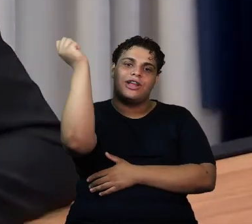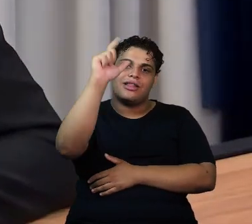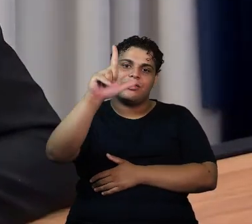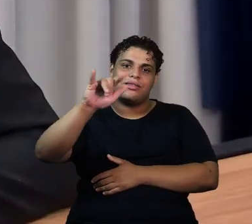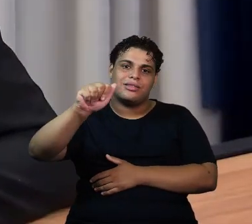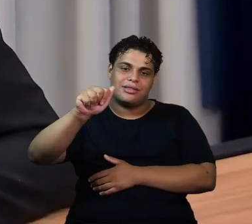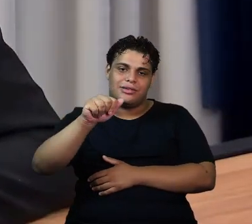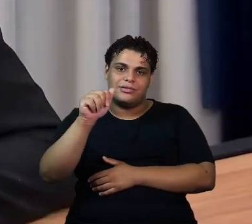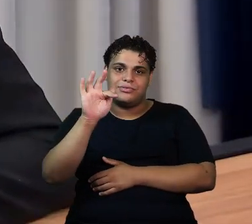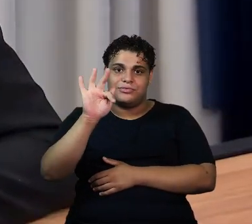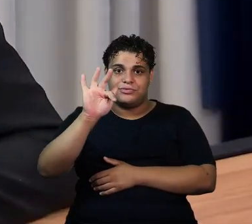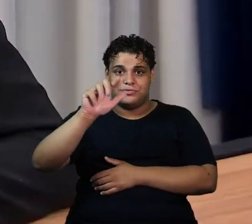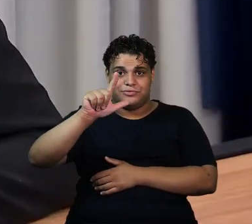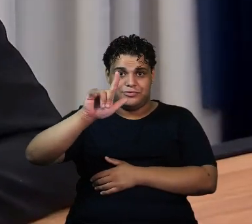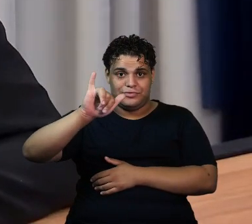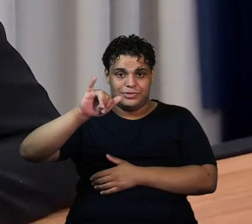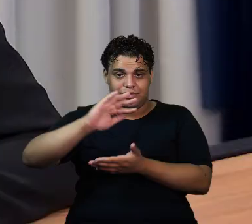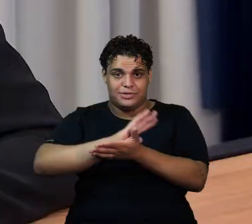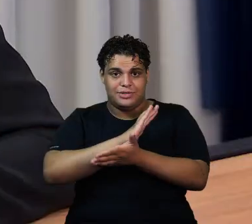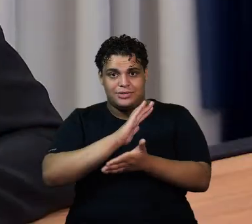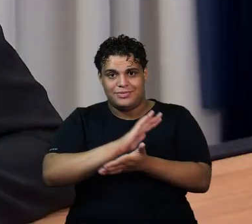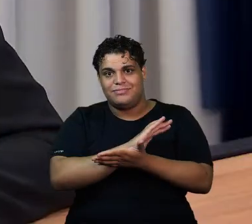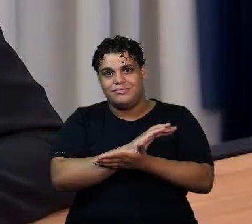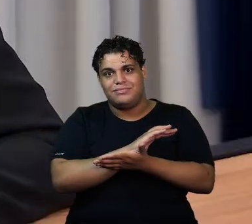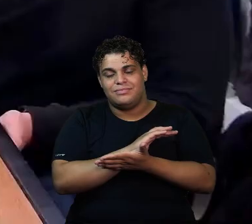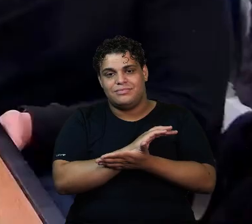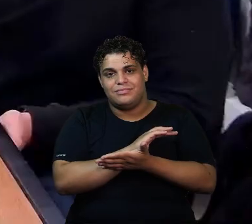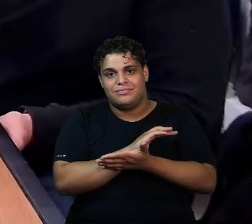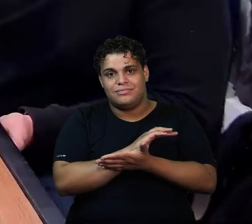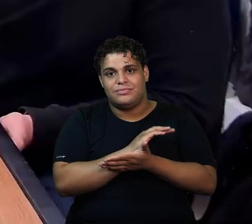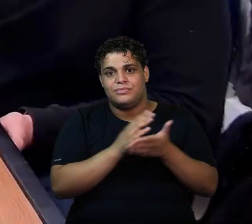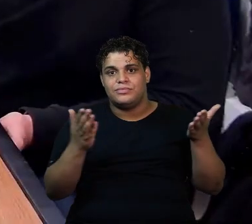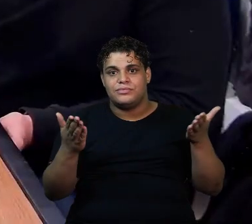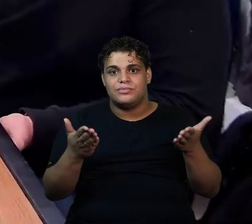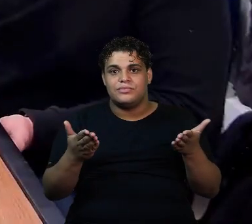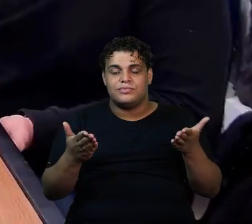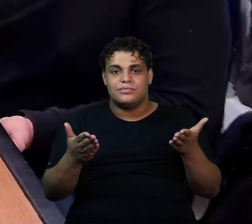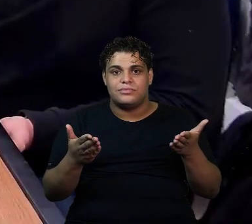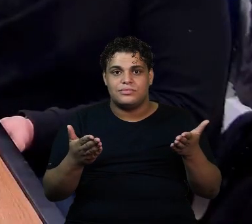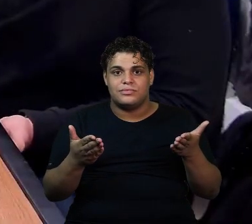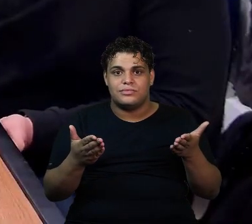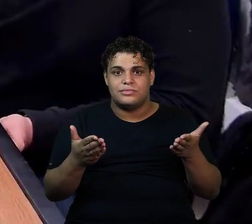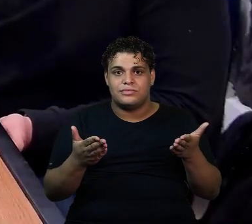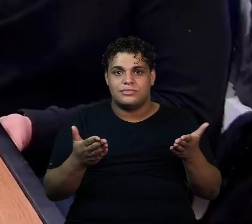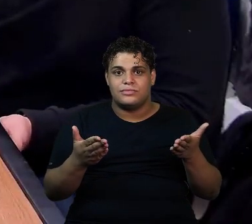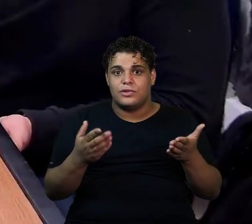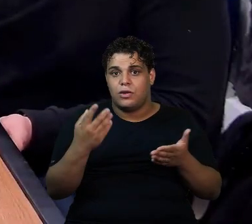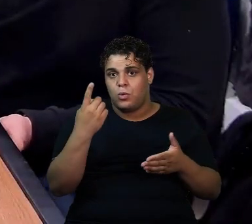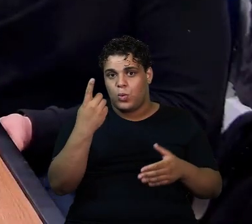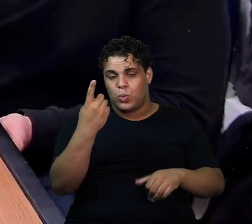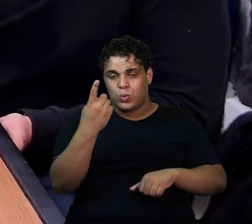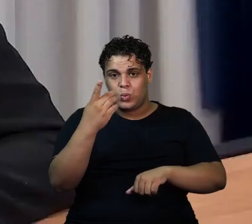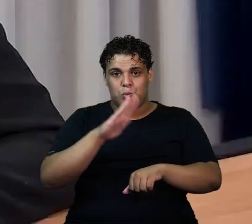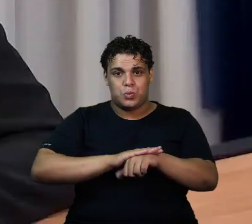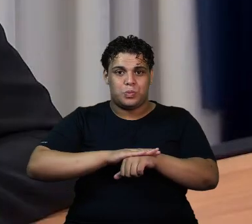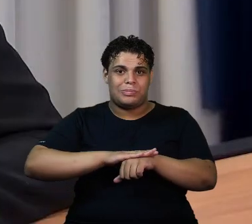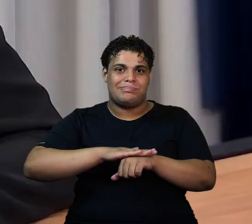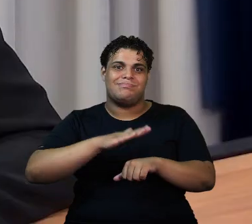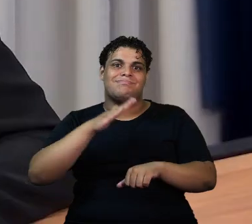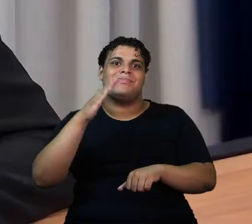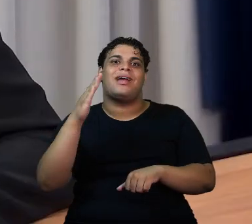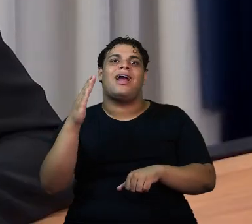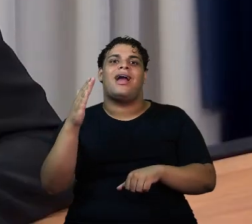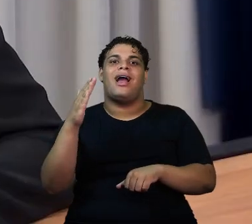Araxá. Hoje o FLI Araxá, quiçá, seria o maior, um dos maiores